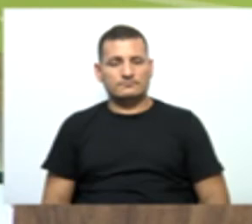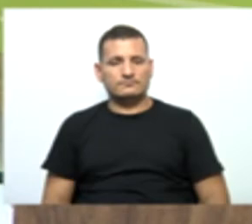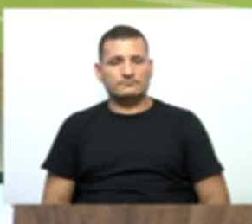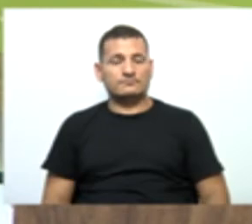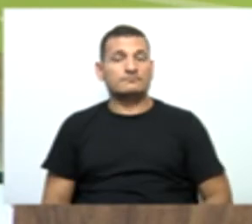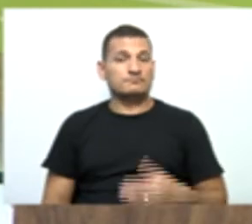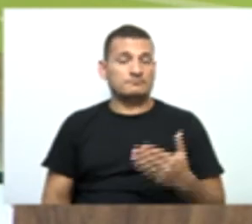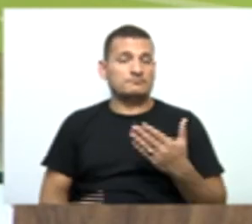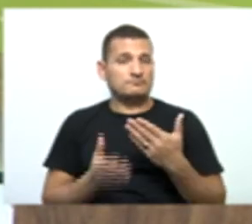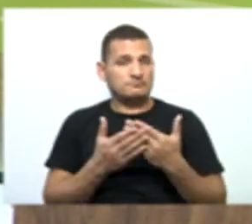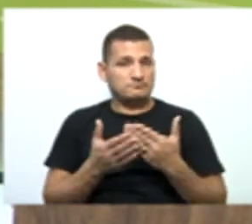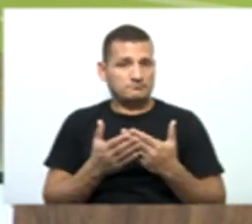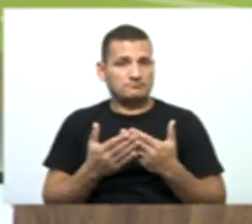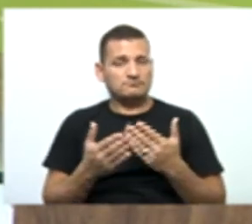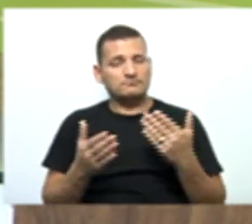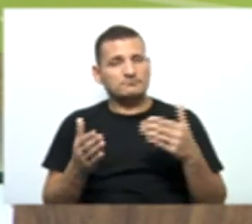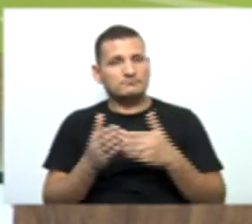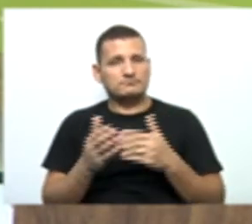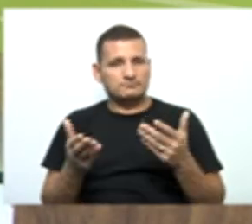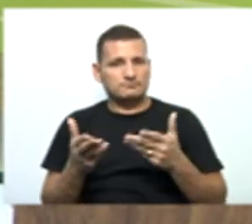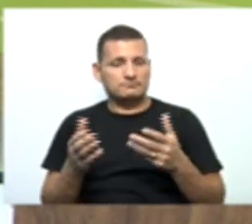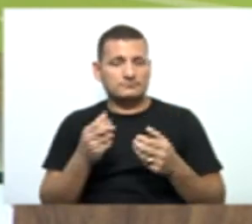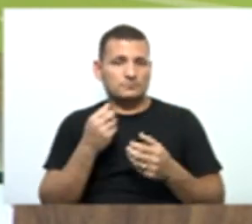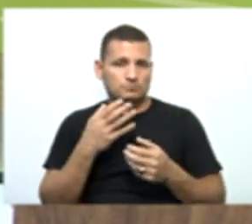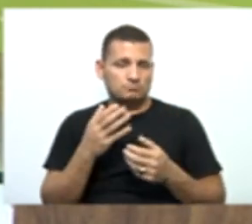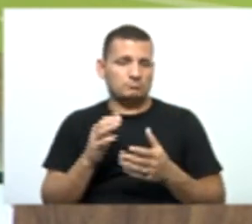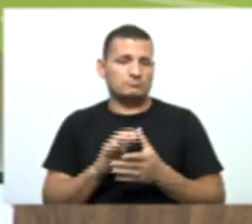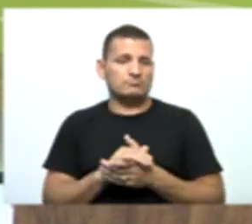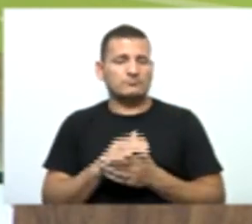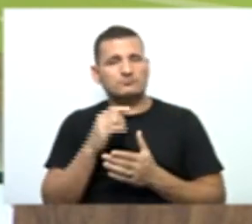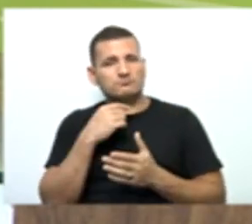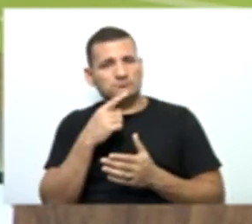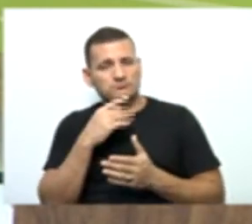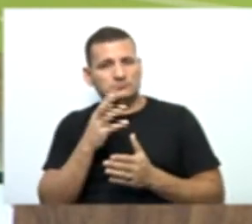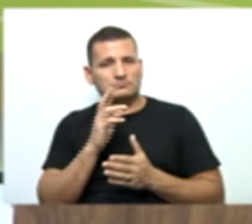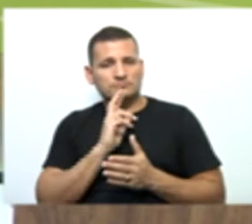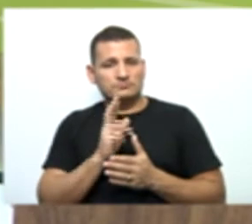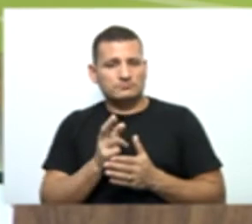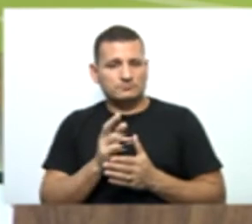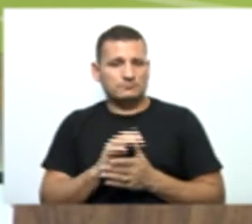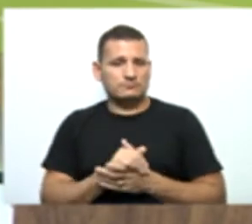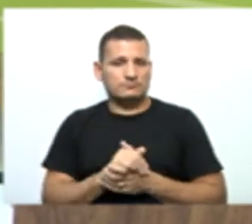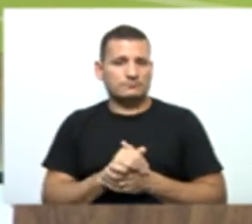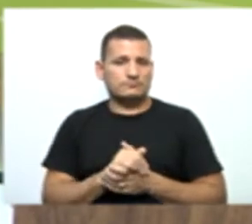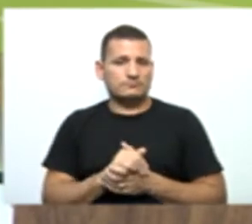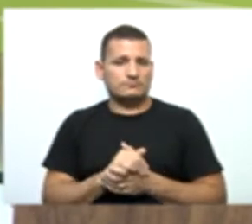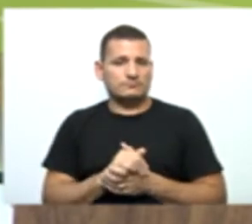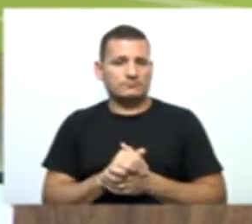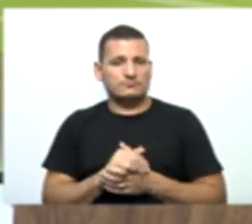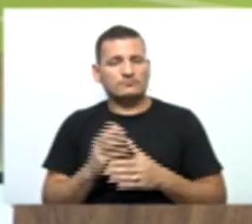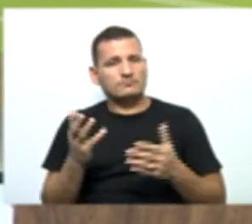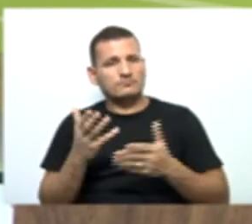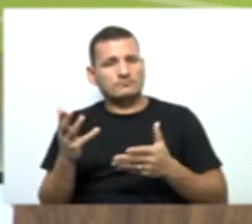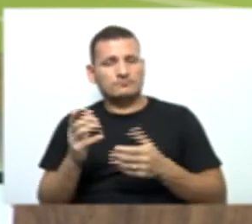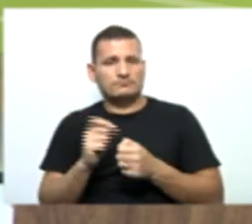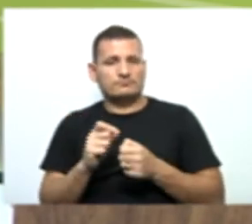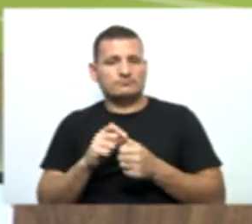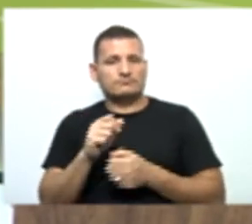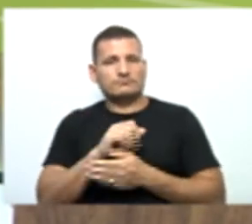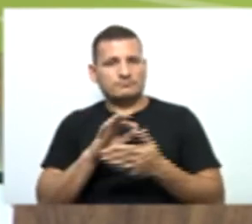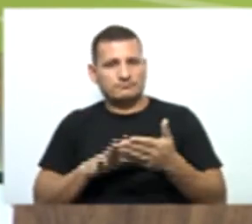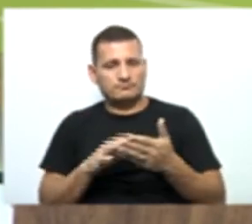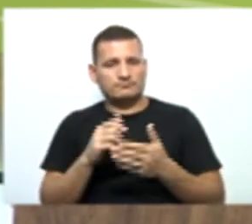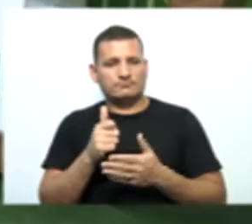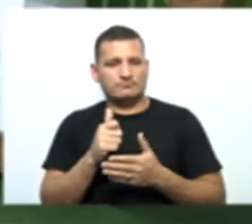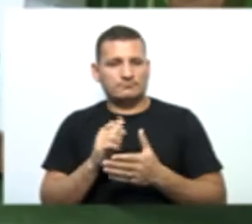aula até agora foi muito boa, surgiu dúvidas, foram respondidas e é isso aí, vamos passar para as atividades agora,